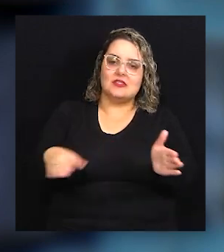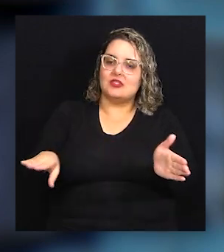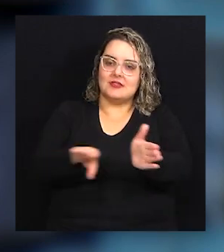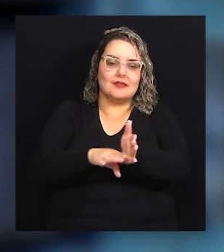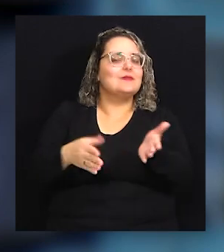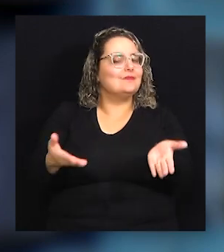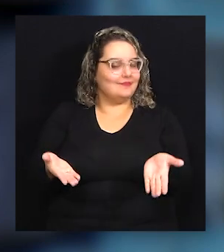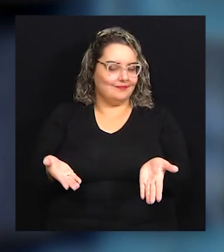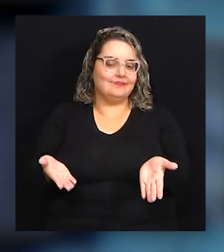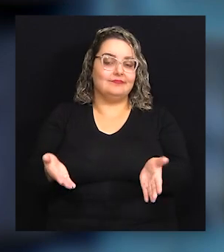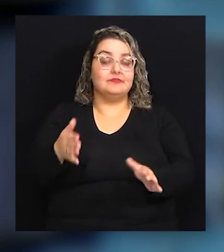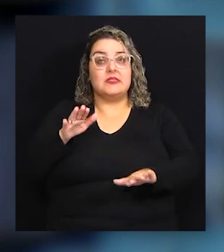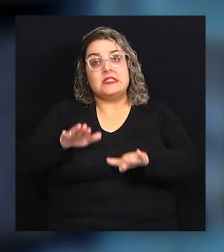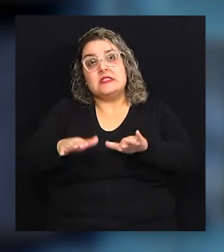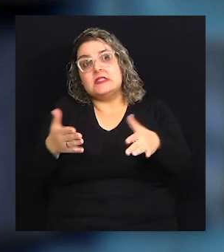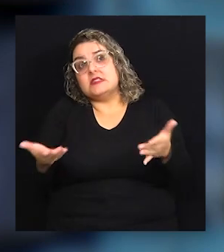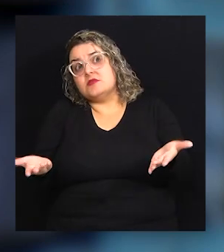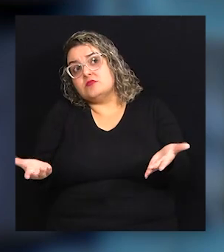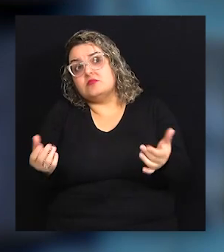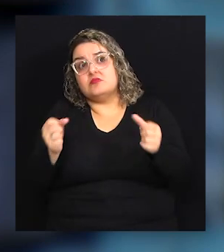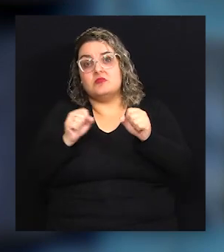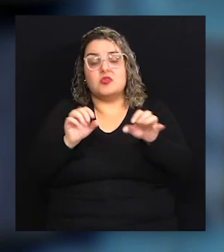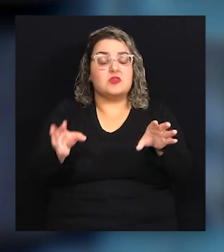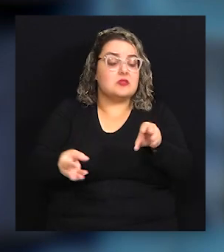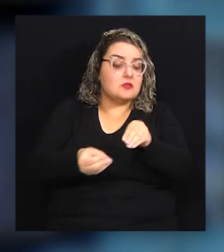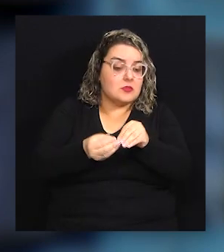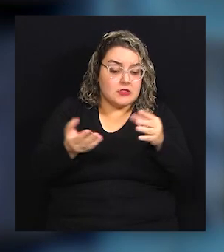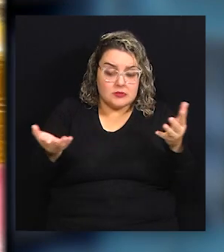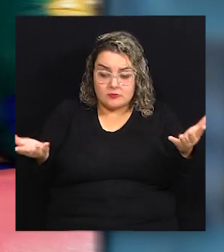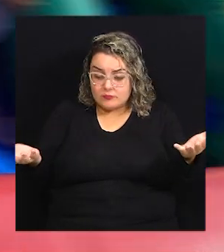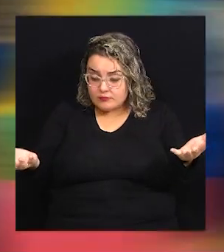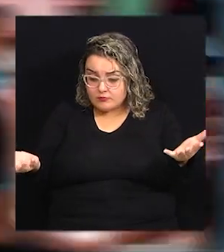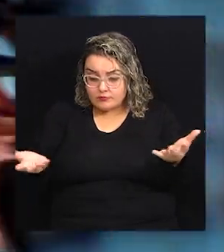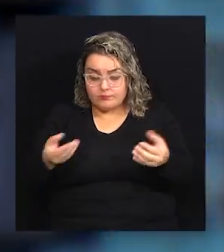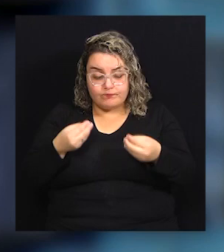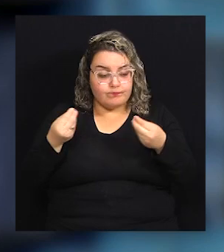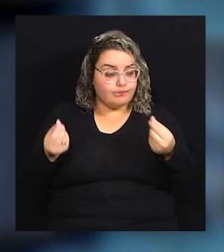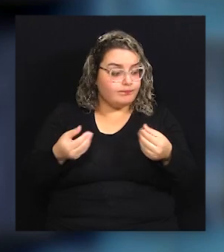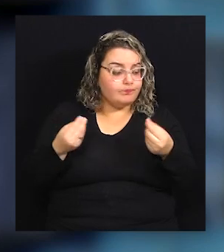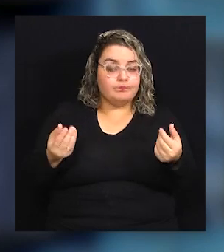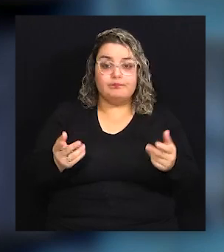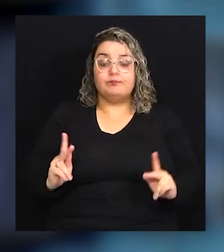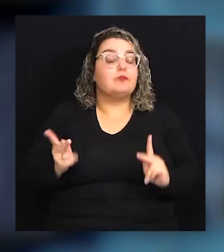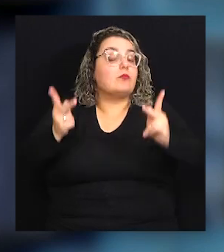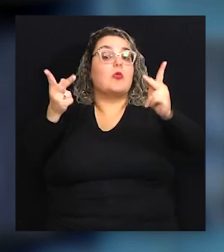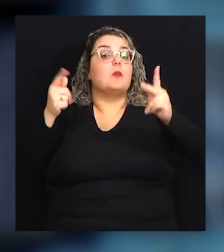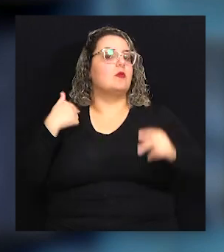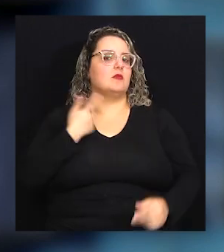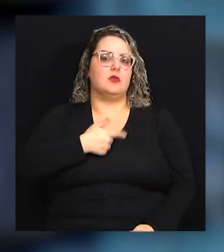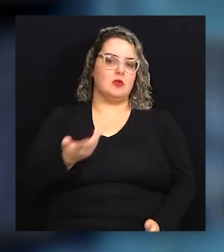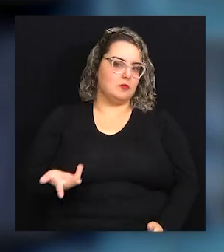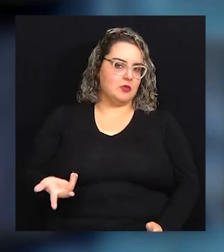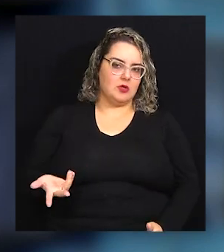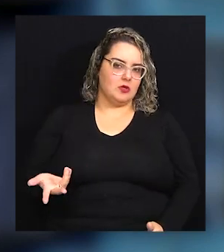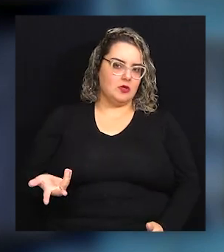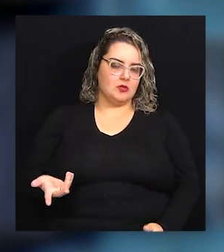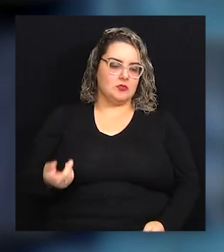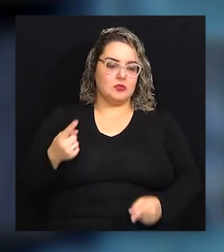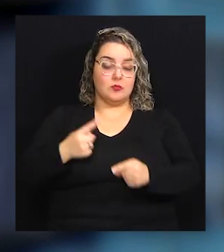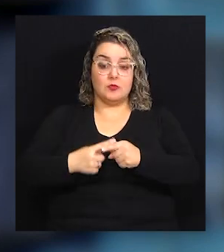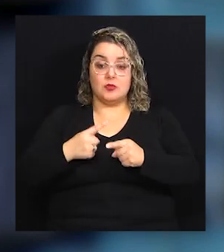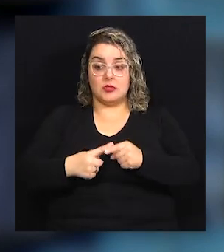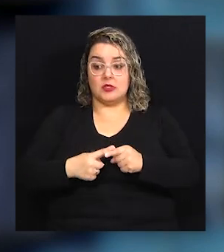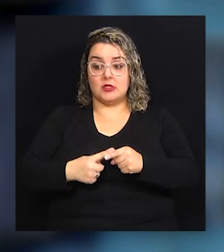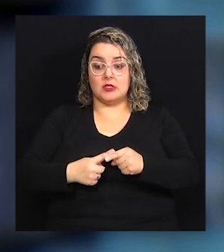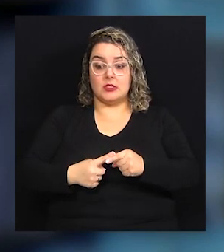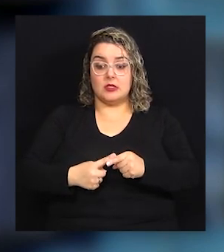até aqui. Talvez eu posso resumir assim, é uma conquista para nós,